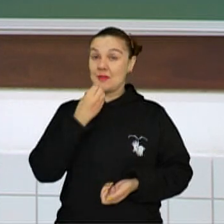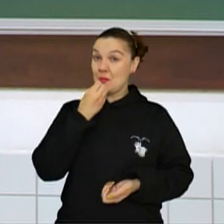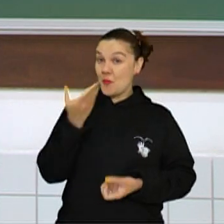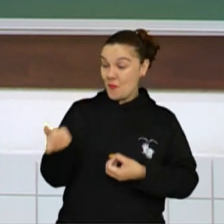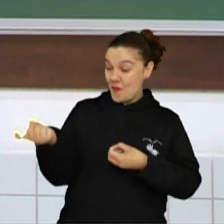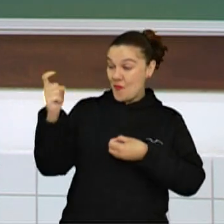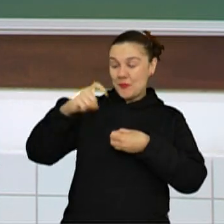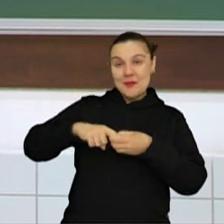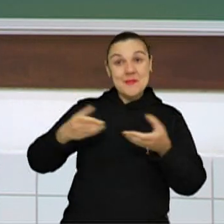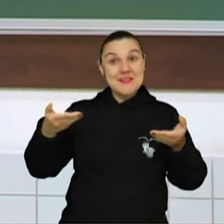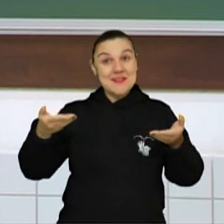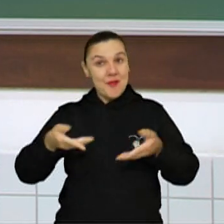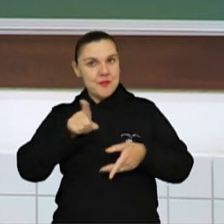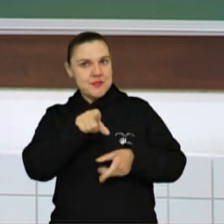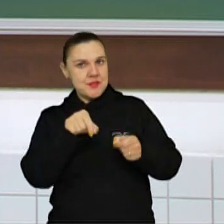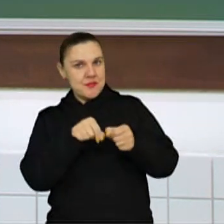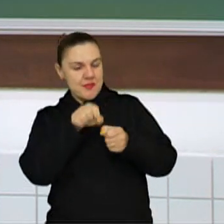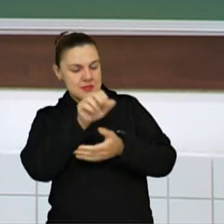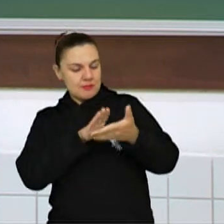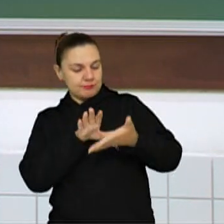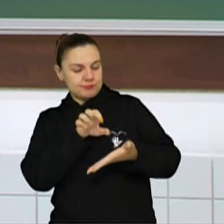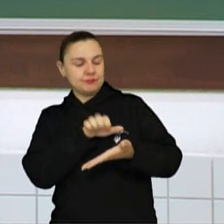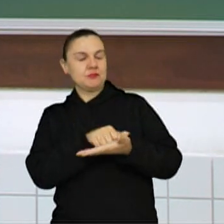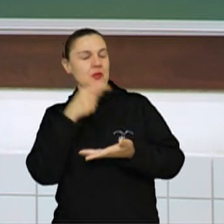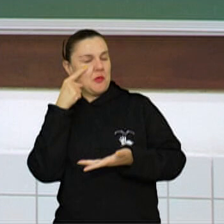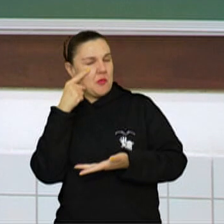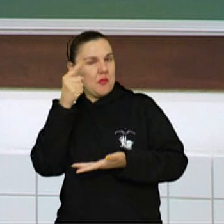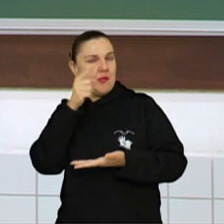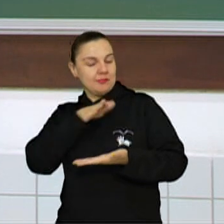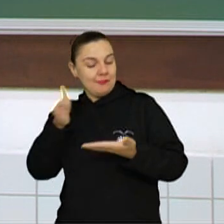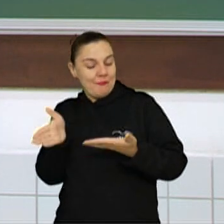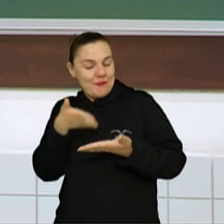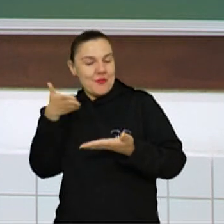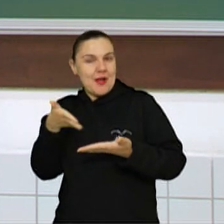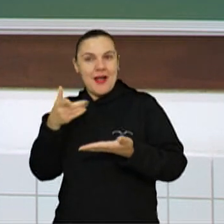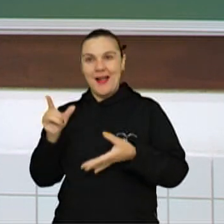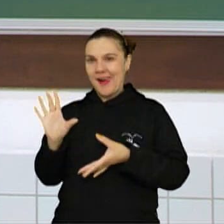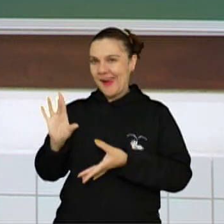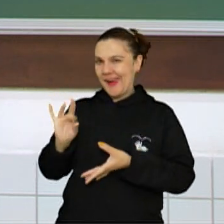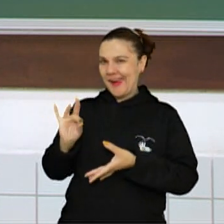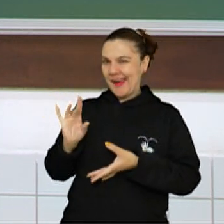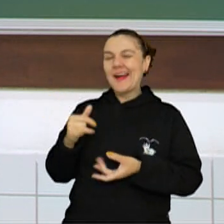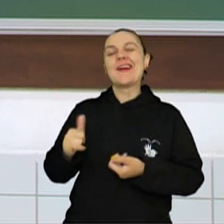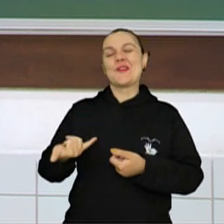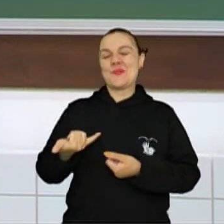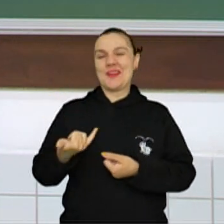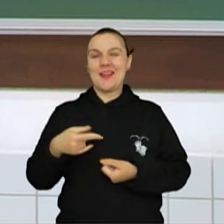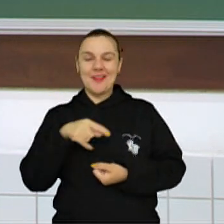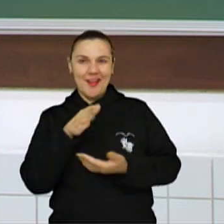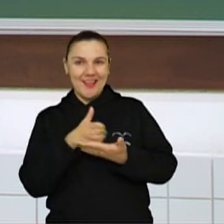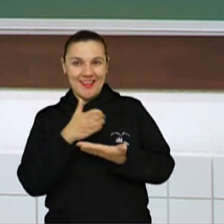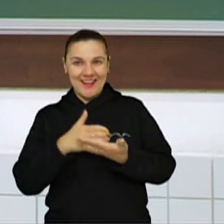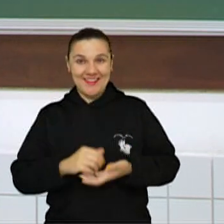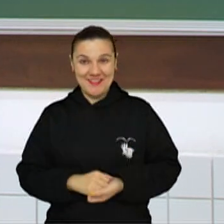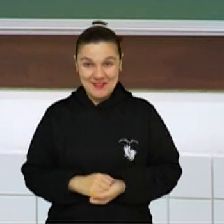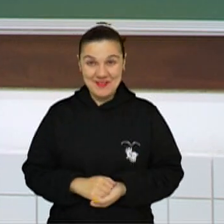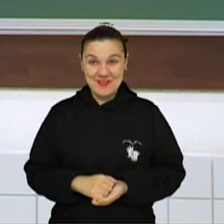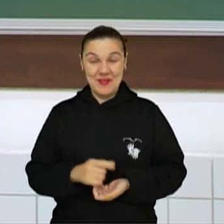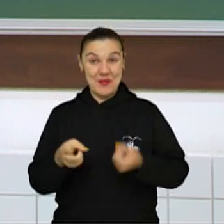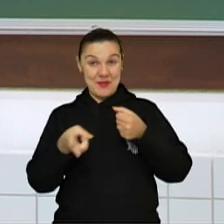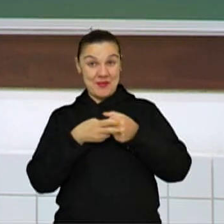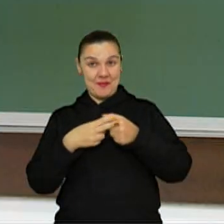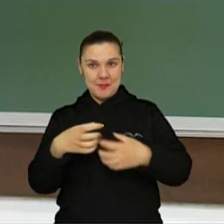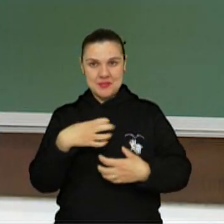Volvemos? E aí? Fizeram aí o registro? Olharam? Deram aquela colada, né? Digamos assim, aquela olhadinha no caderno com o